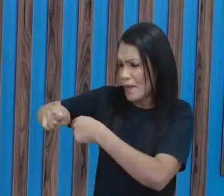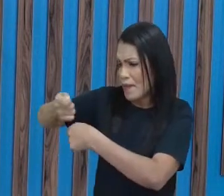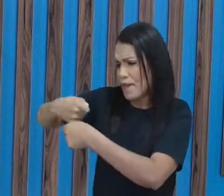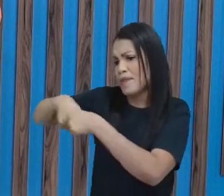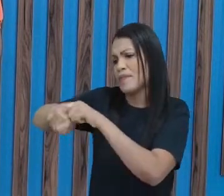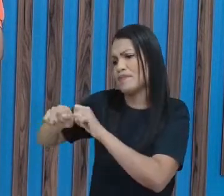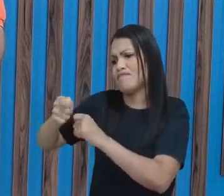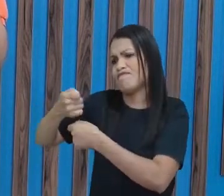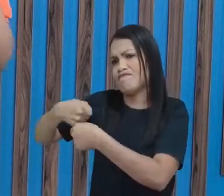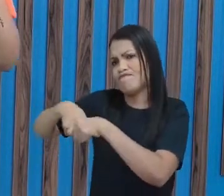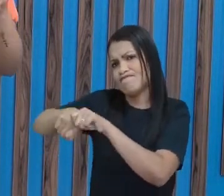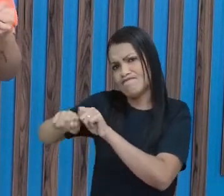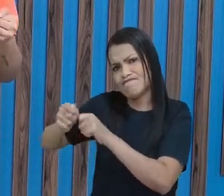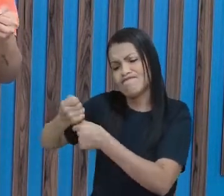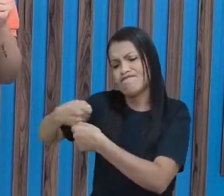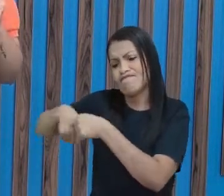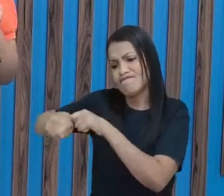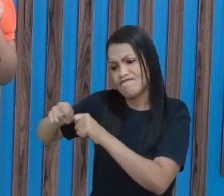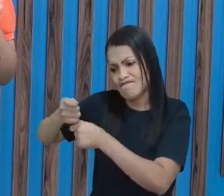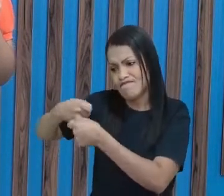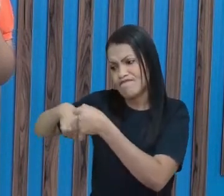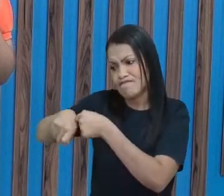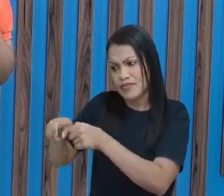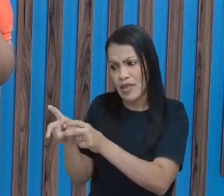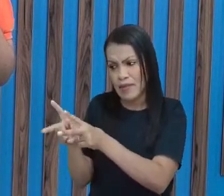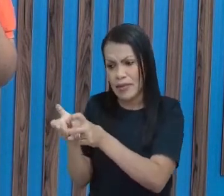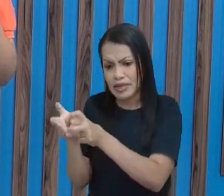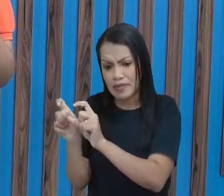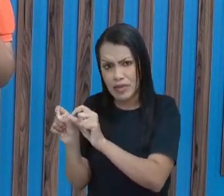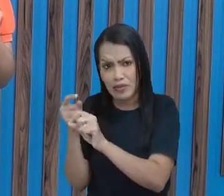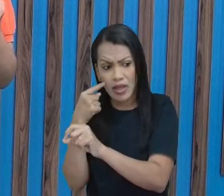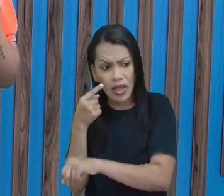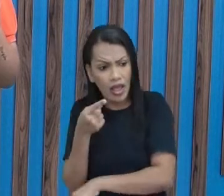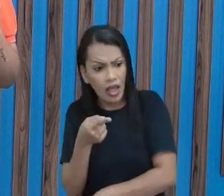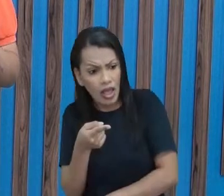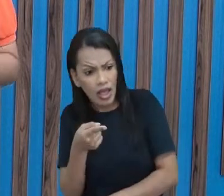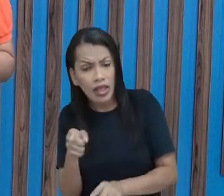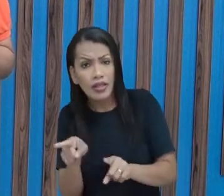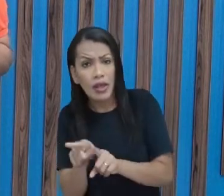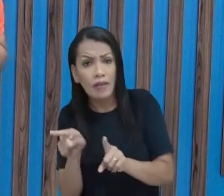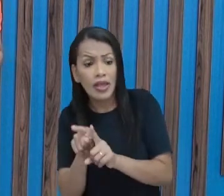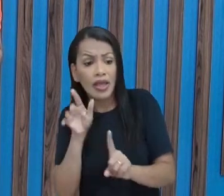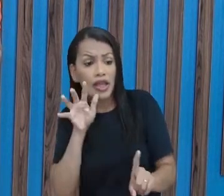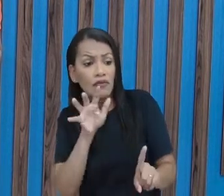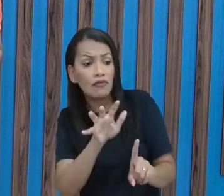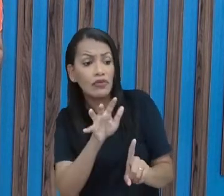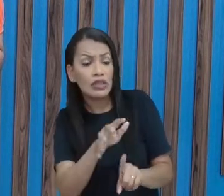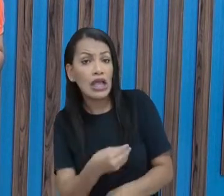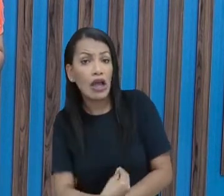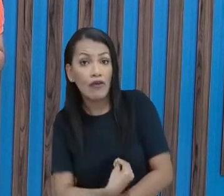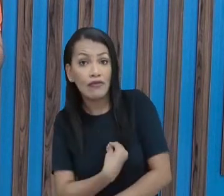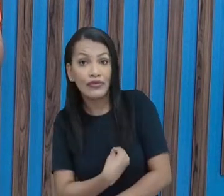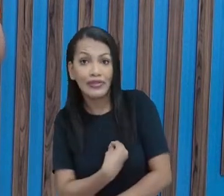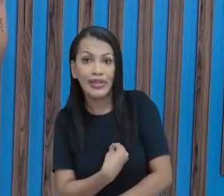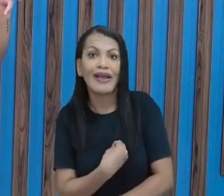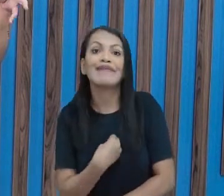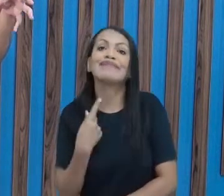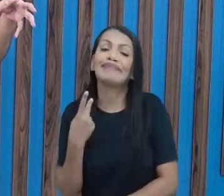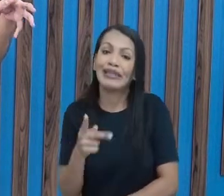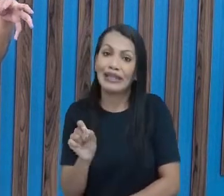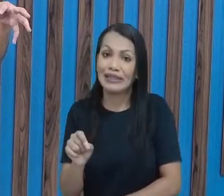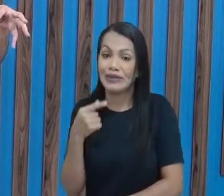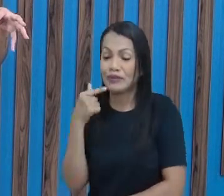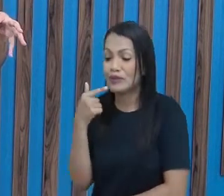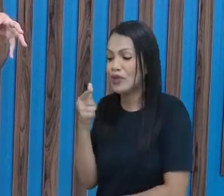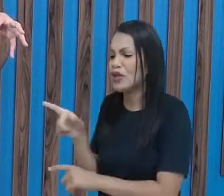do momento em que ela vai tecendo, ela vai percebendo que o tecer dela tem influência sobre a vida dela. Então, se eu escolho fios